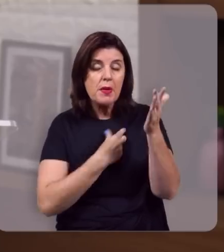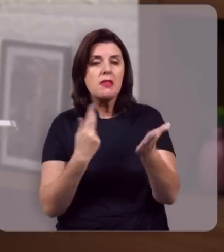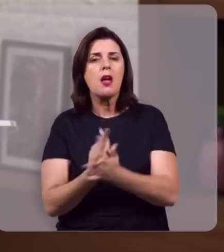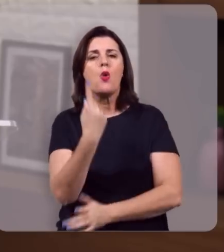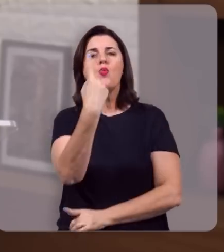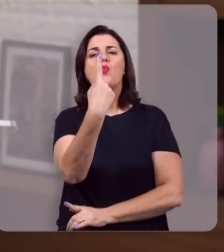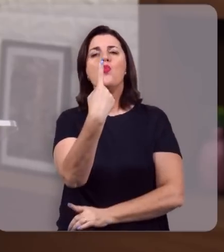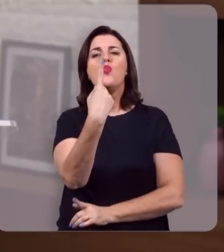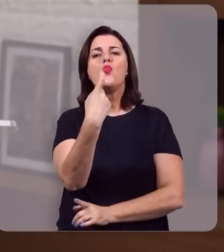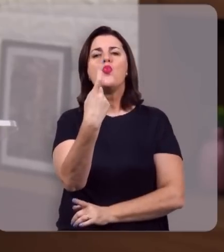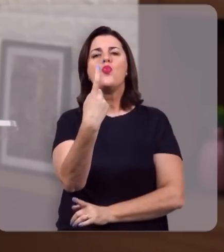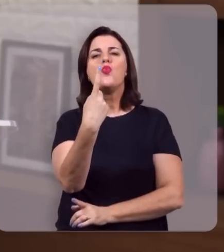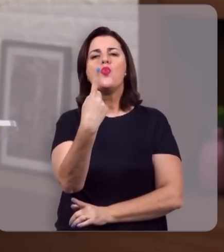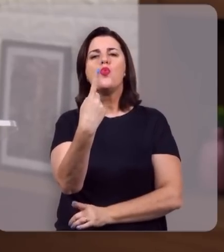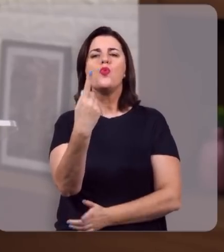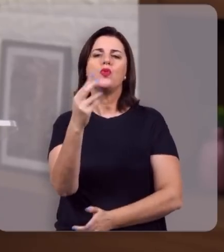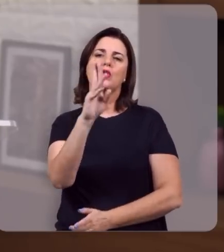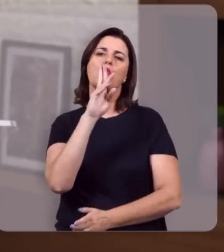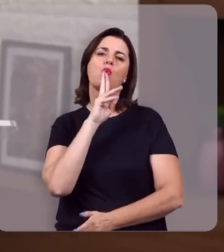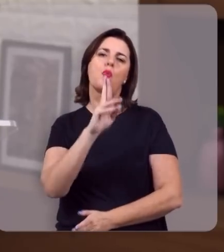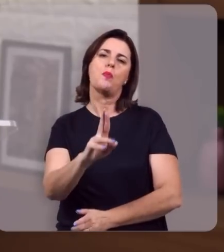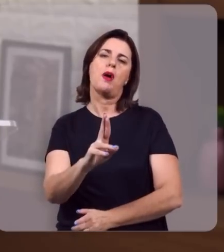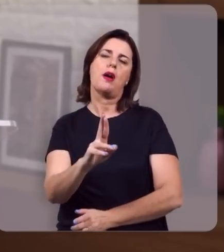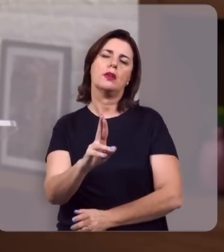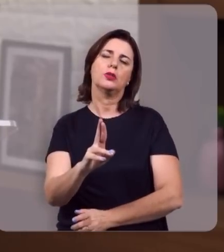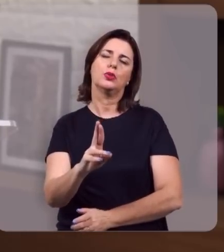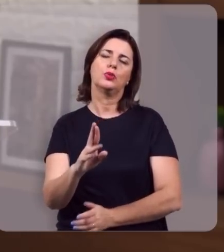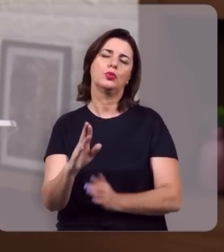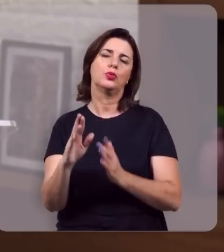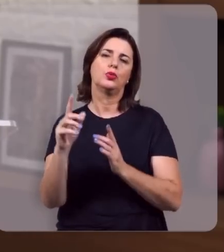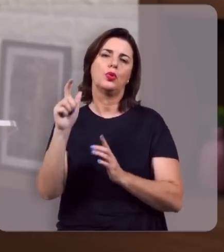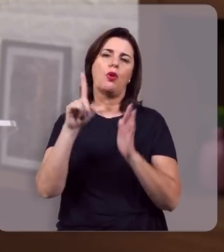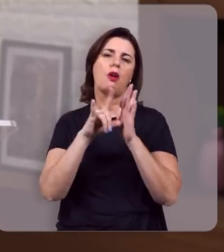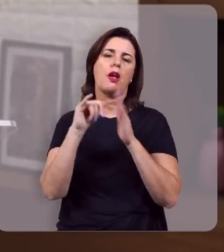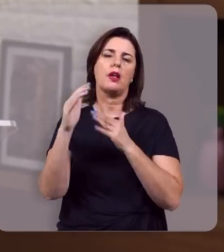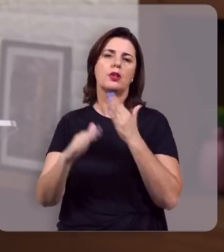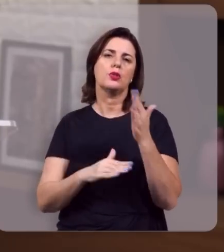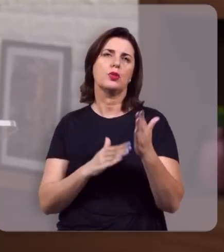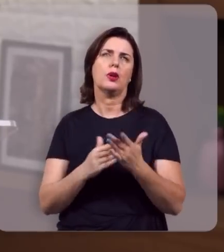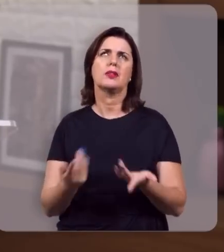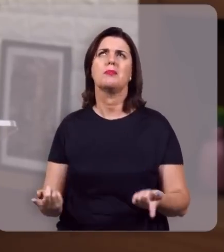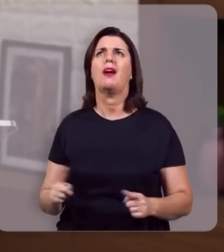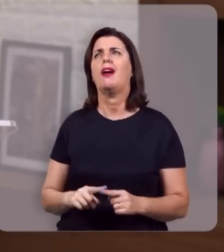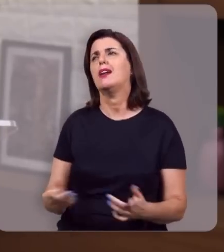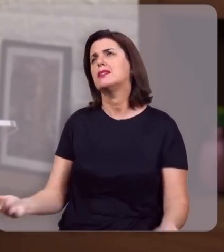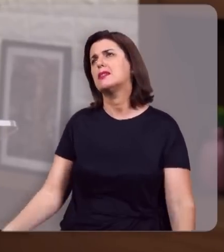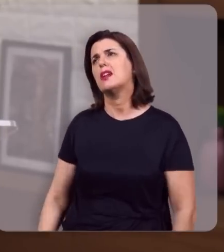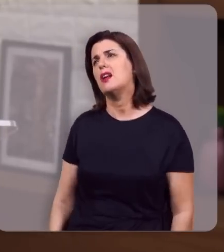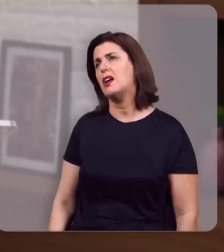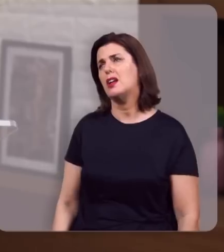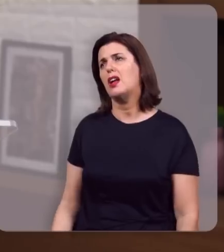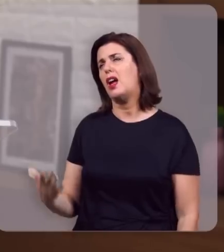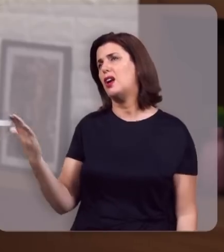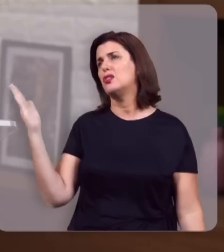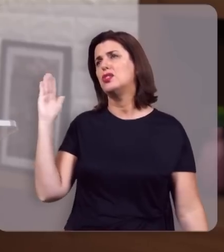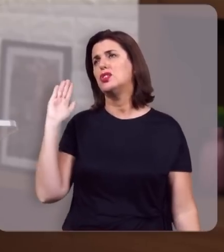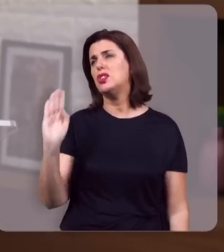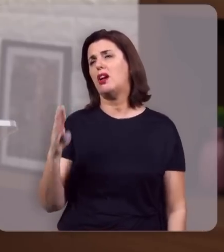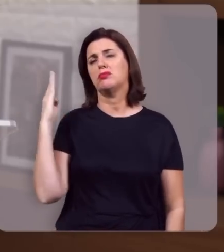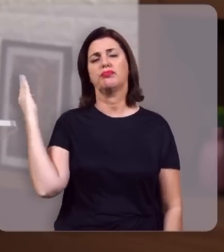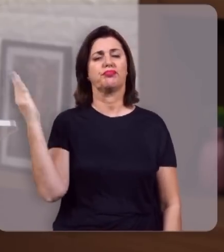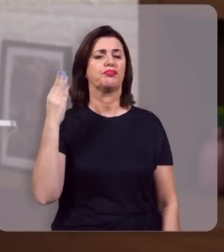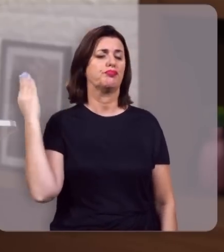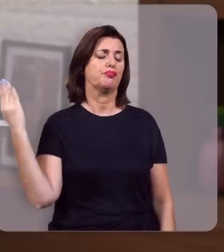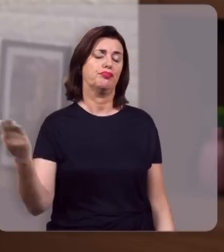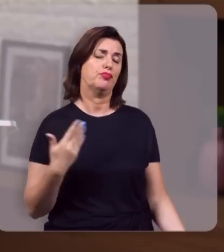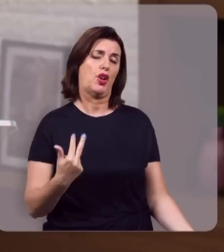padrão. Então, você pode estar pensando assim, bom, mas se é desse jeito, então eu estou frito, não há